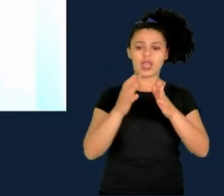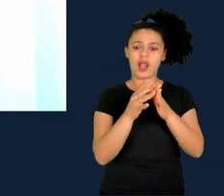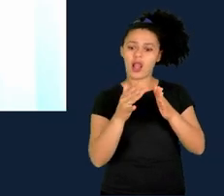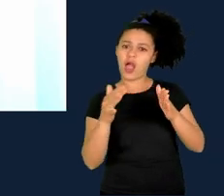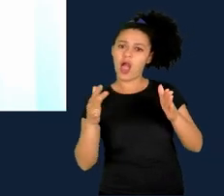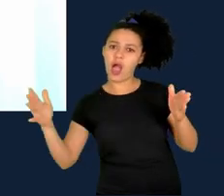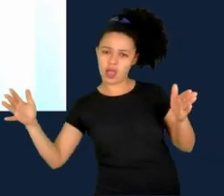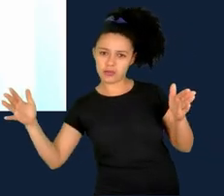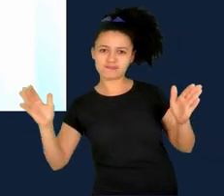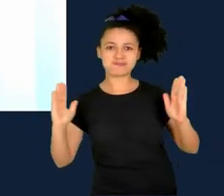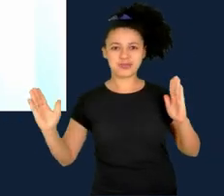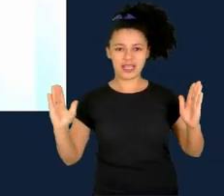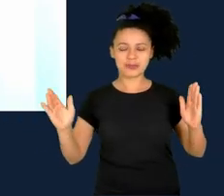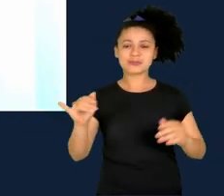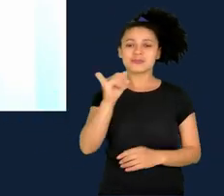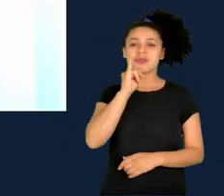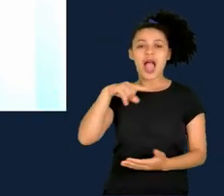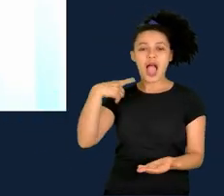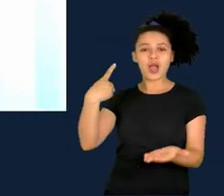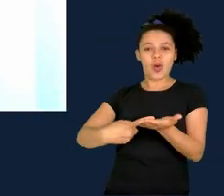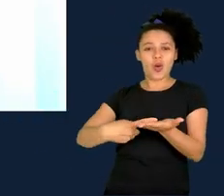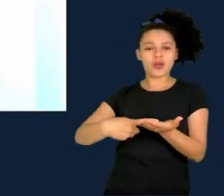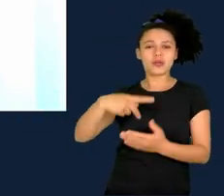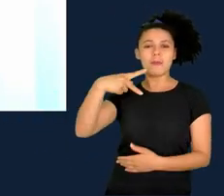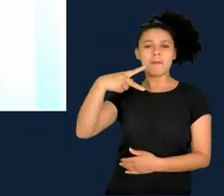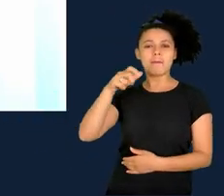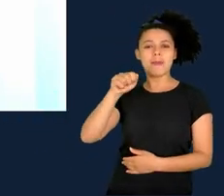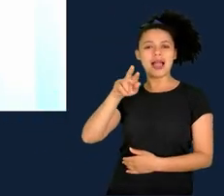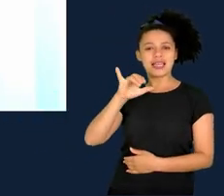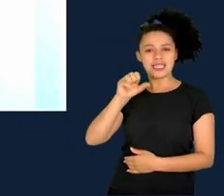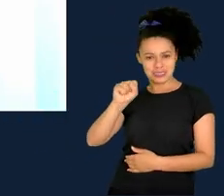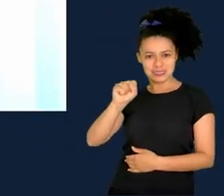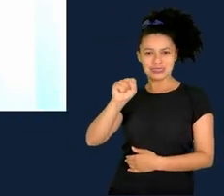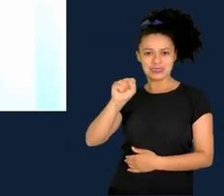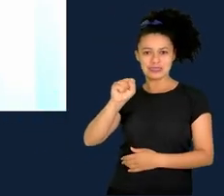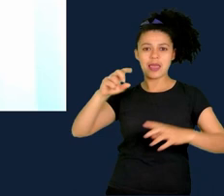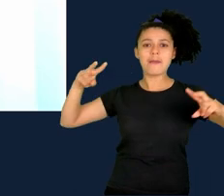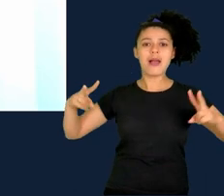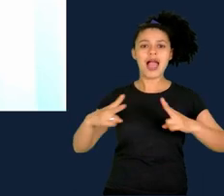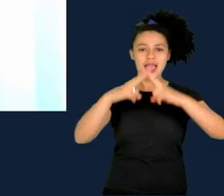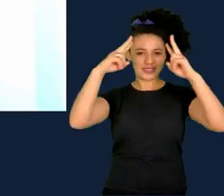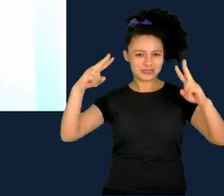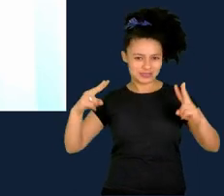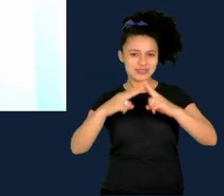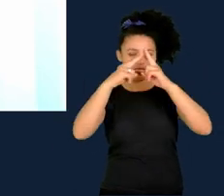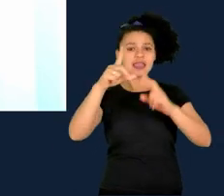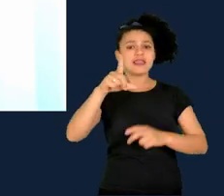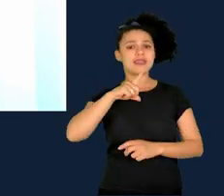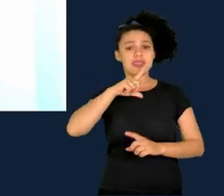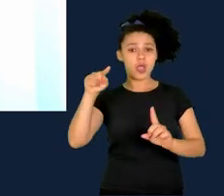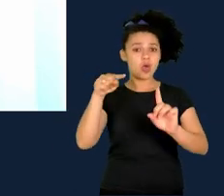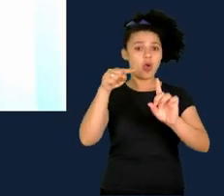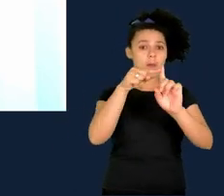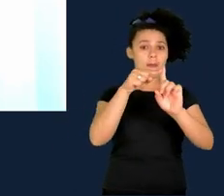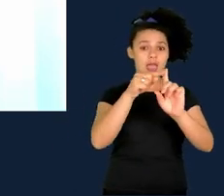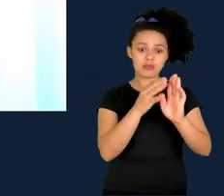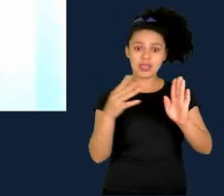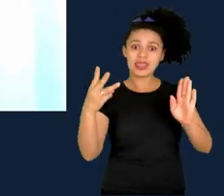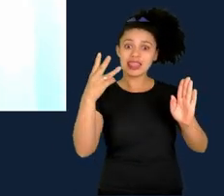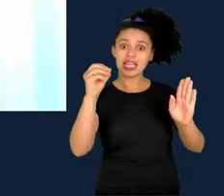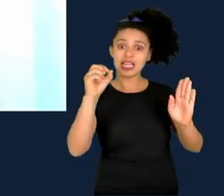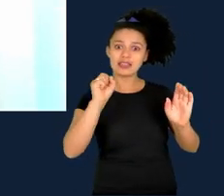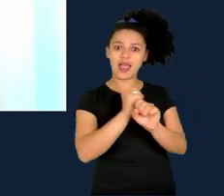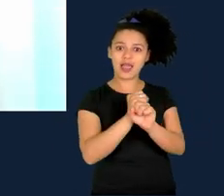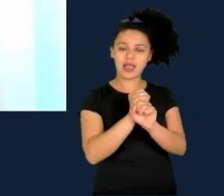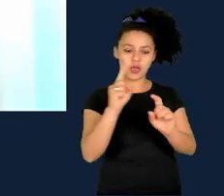O Acordo de Paris, por exemplo, tem metas para os próximos 30 anos, o que significa monitorar informações e dados pelos próximos 30 anos. Como vocês